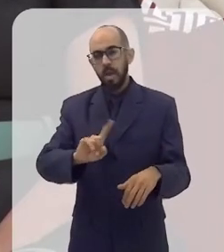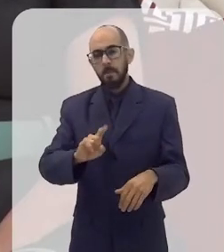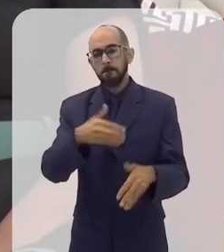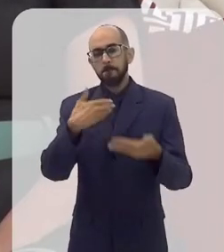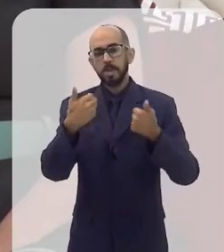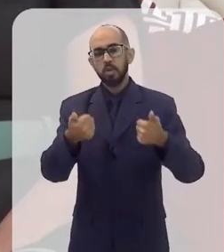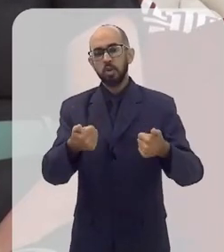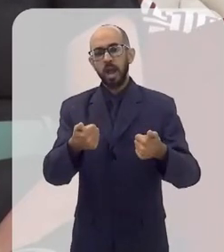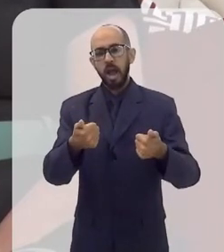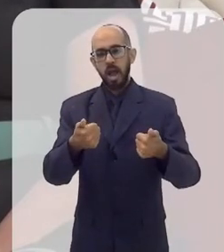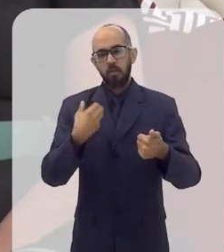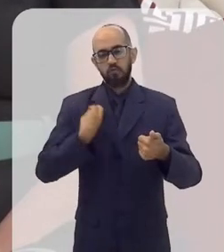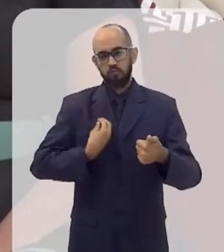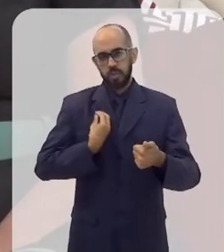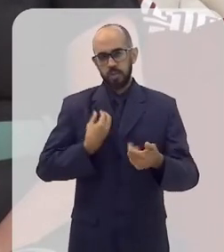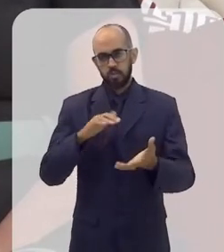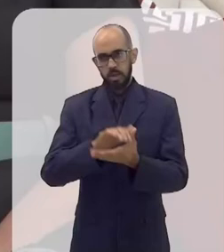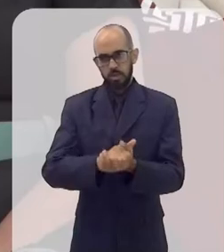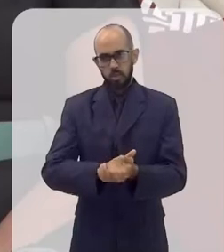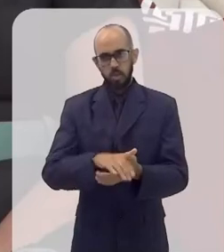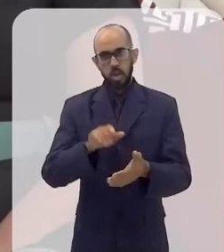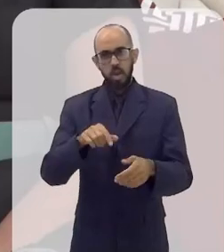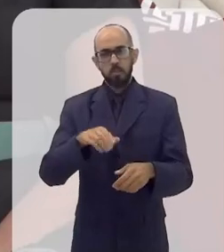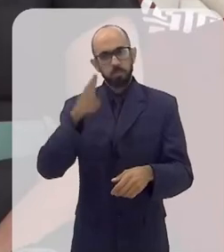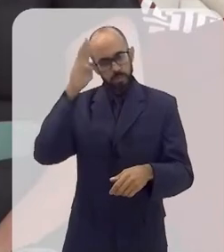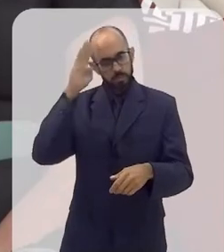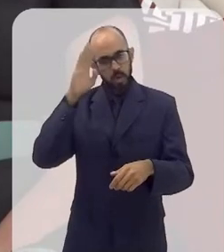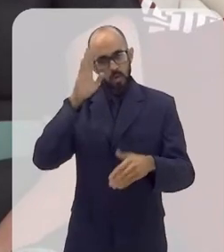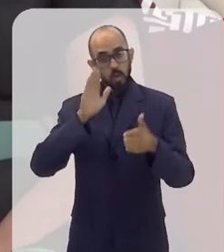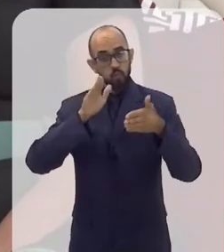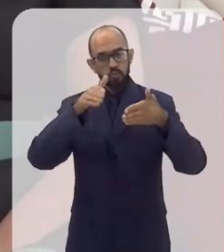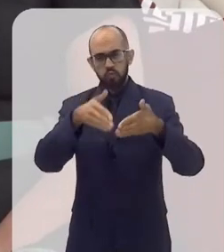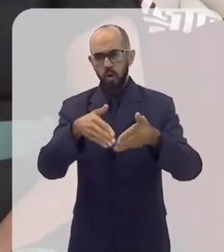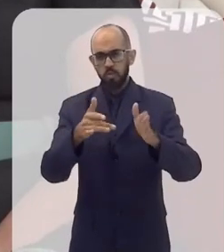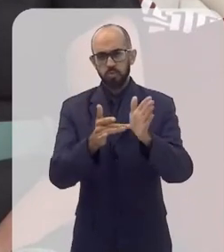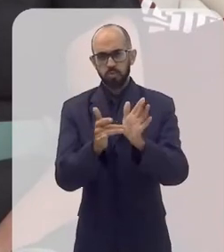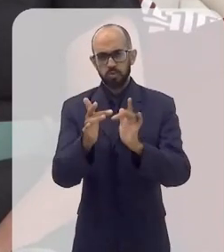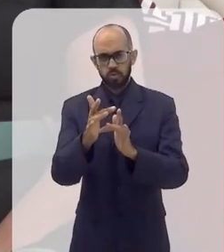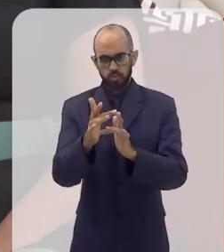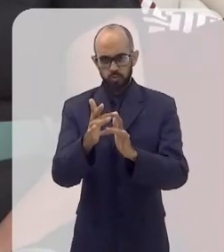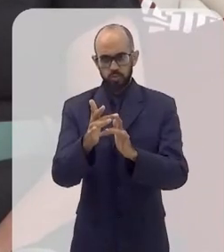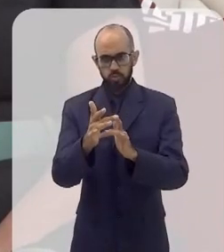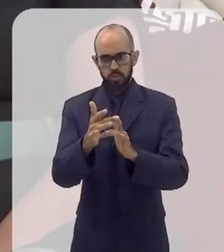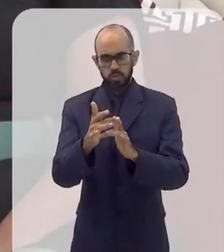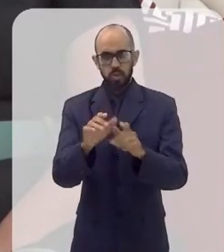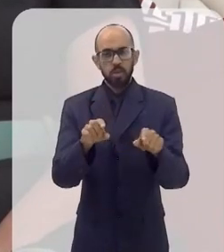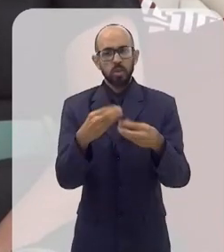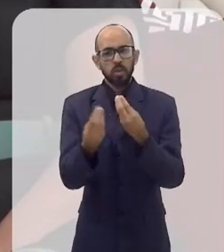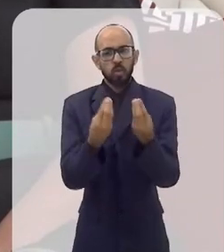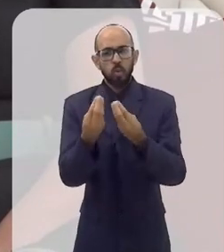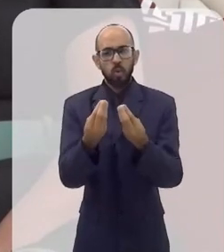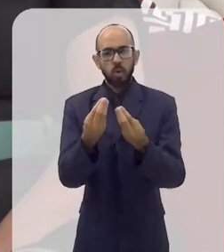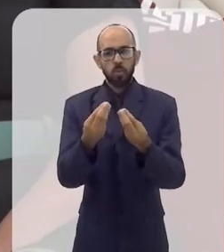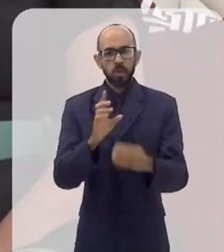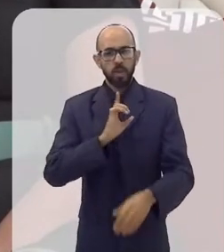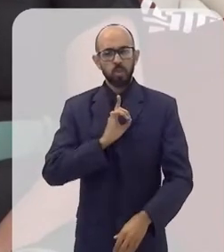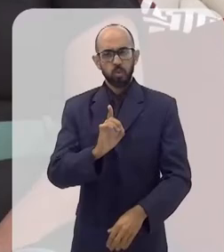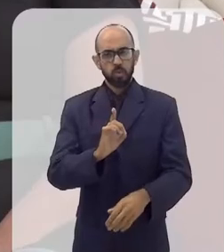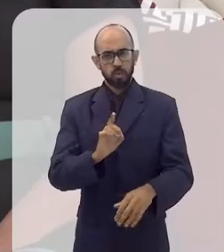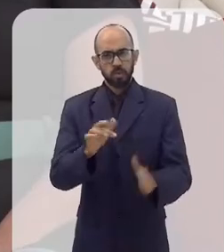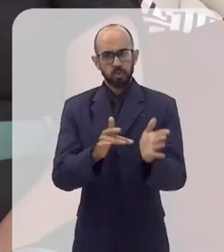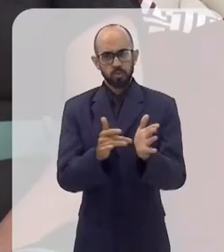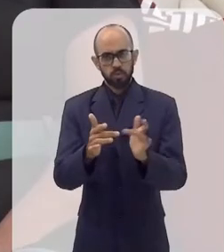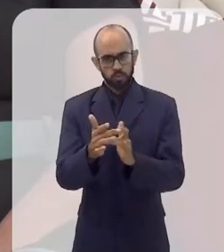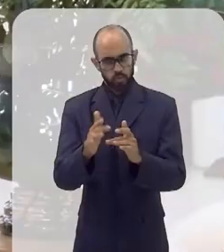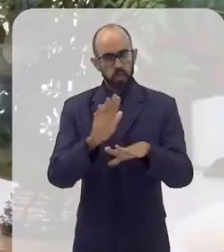como melhorar a vida do casal, é como o casal pode focalizar em Cristo e como a doutrina de Cristo pode ajudar o casal